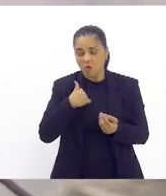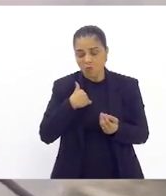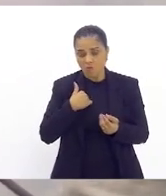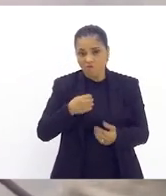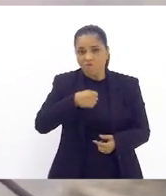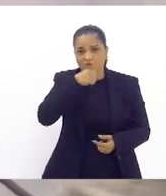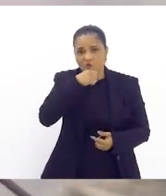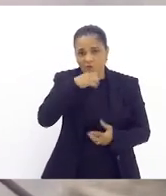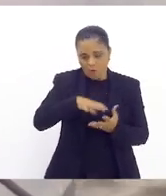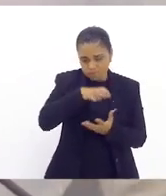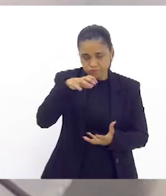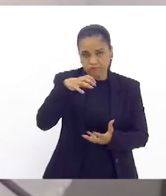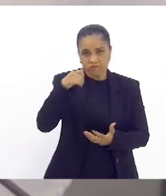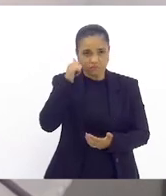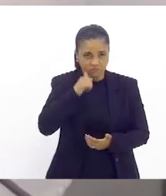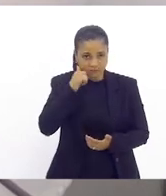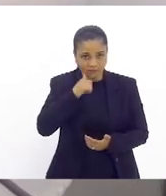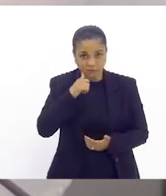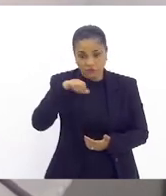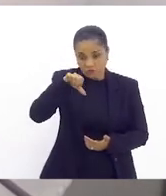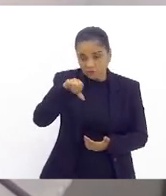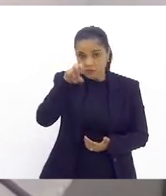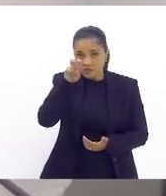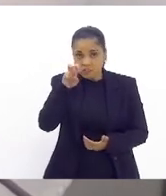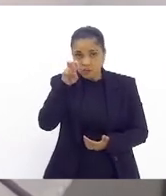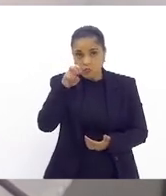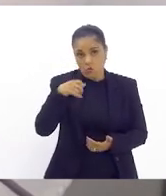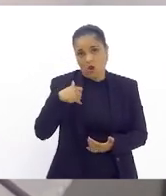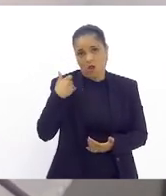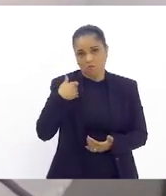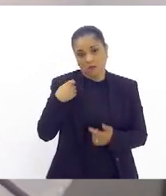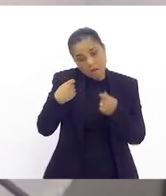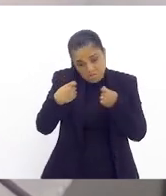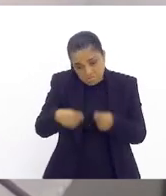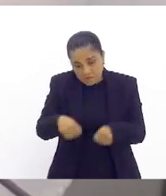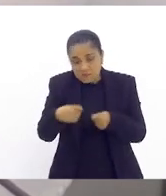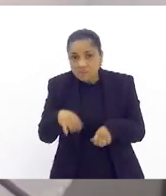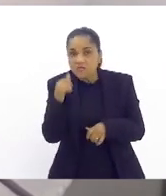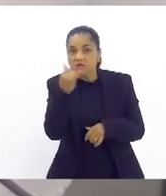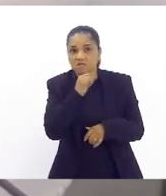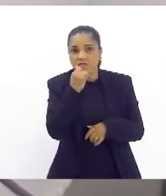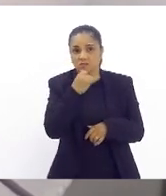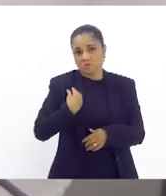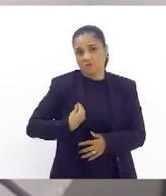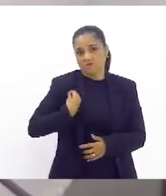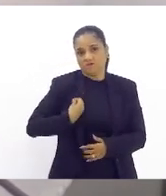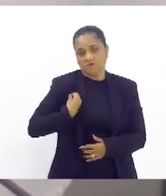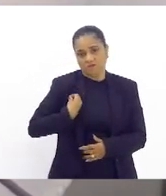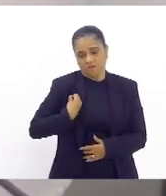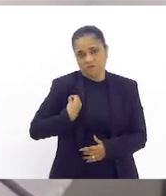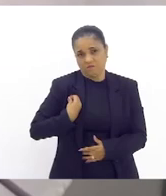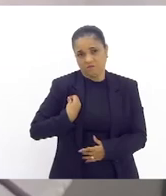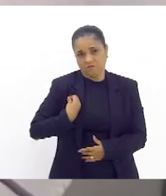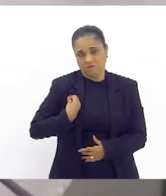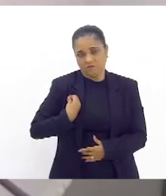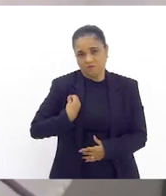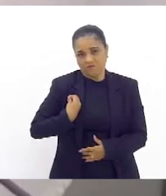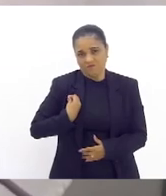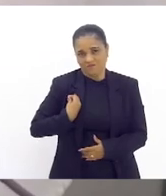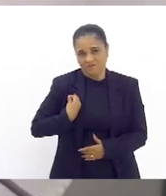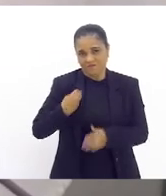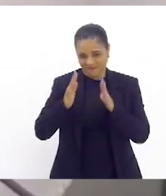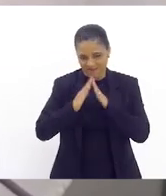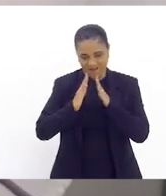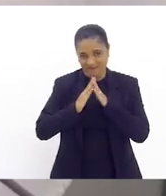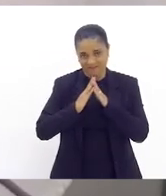anos em casa que ela carece de energia para sobreviver E aí né